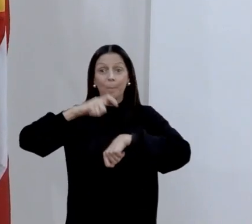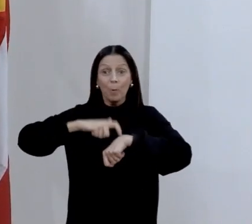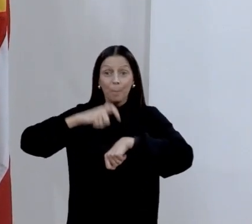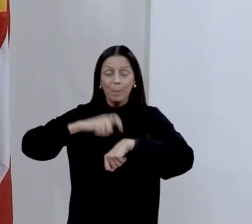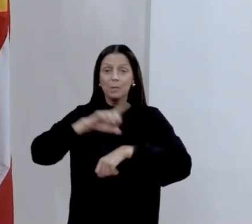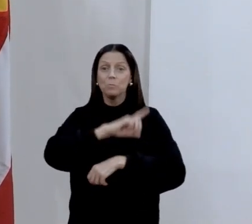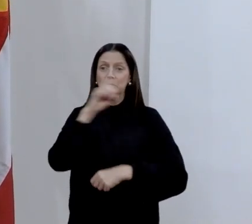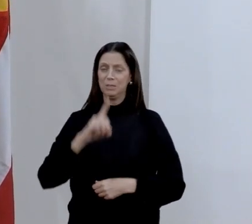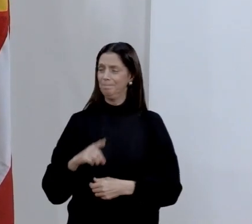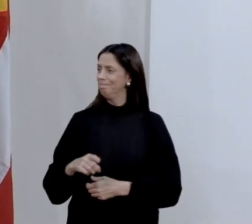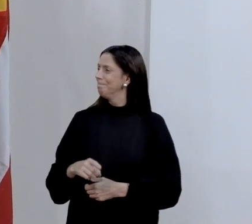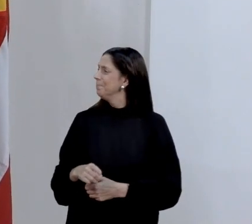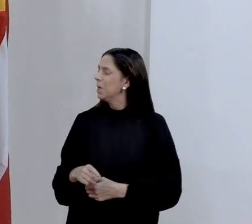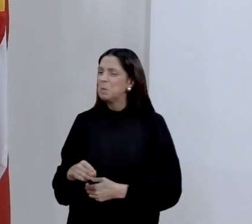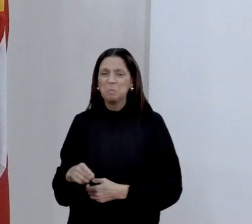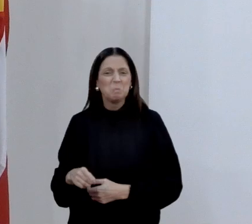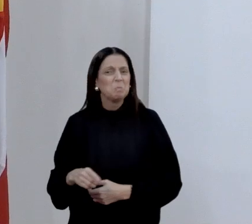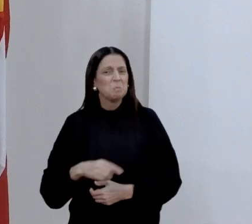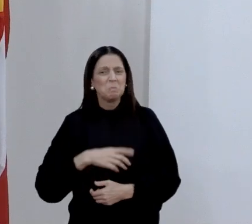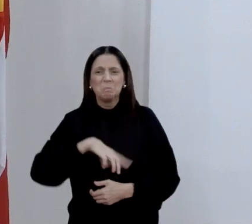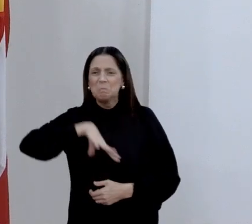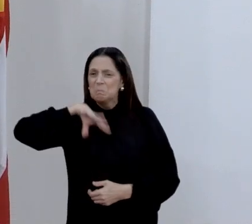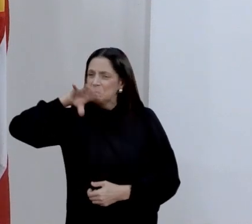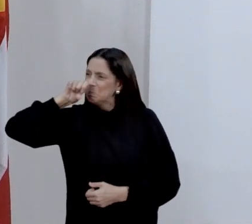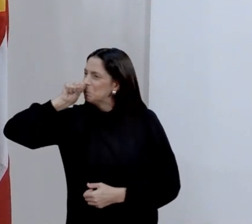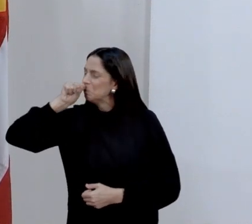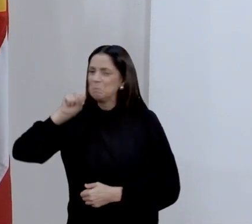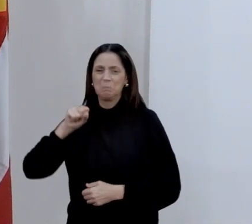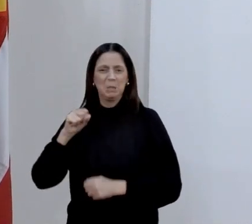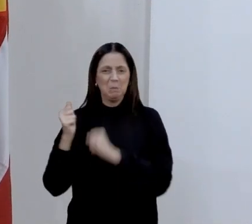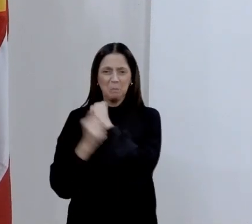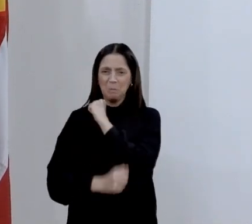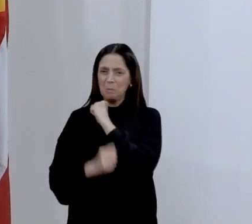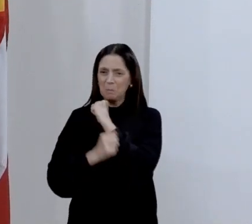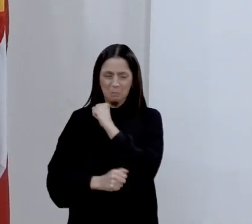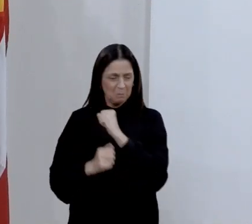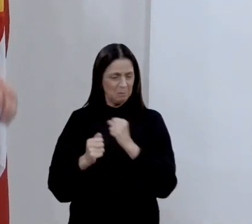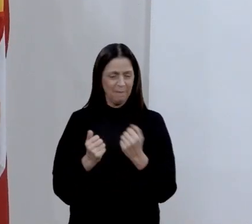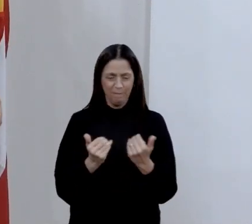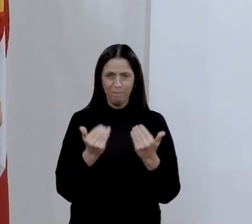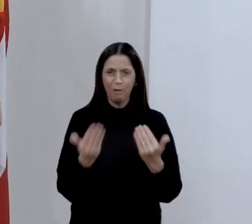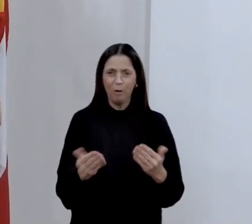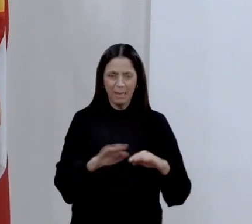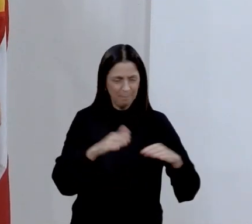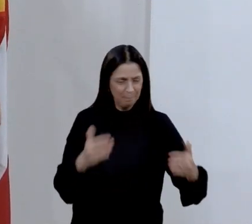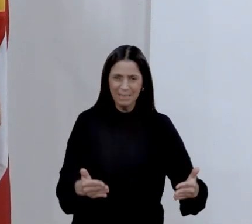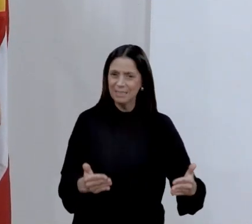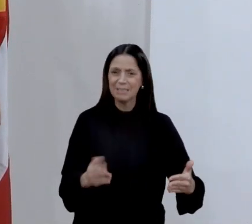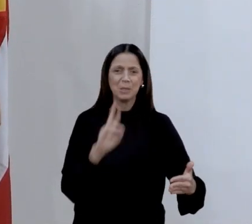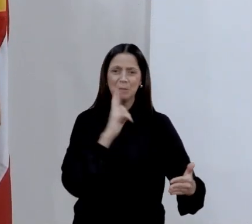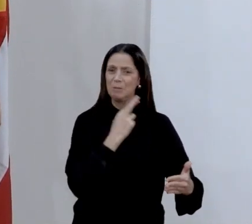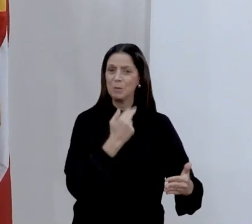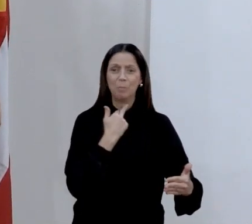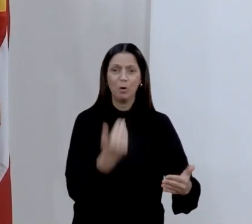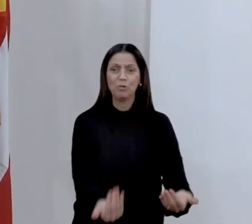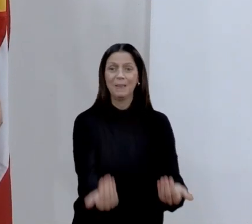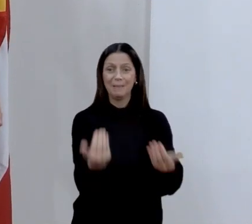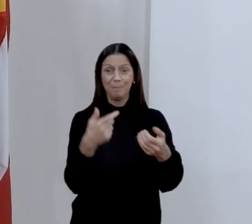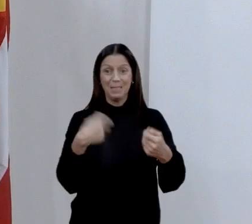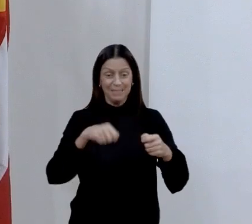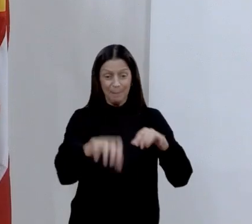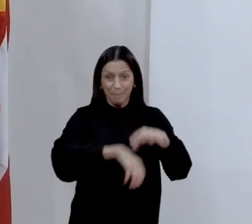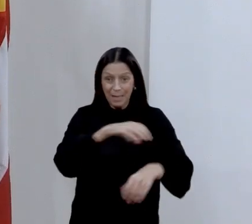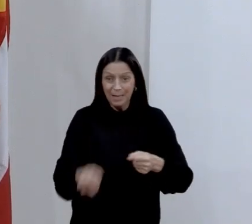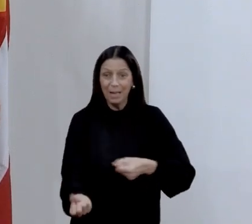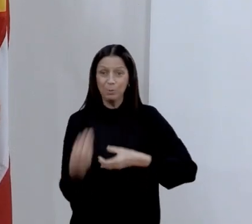precisam recolher as mesas que estão da calçada para dentro do seu estabelecimento por causa desse cheiro. E já faz alguns dias. Procurei a